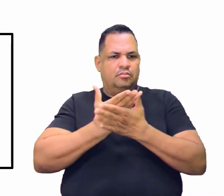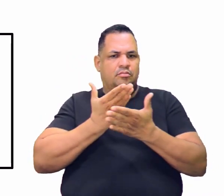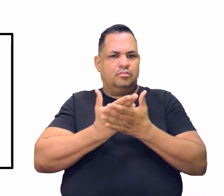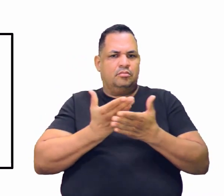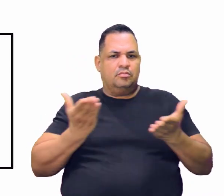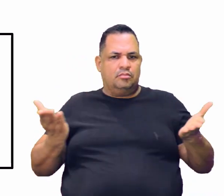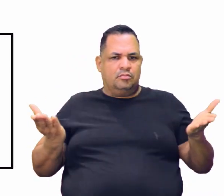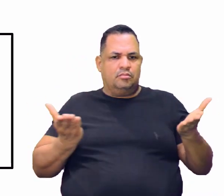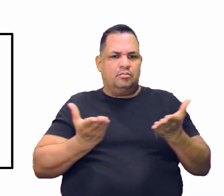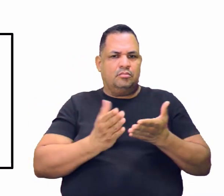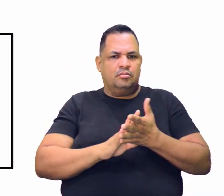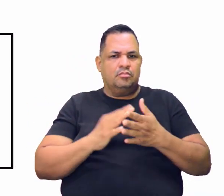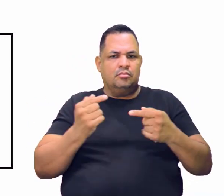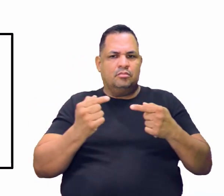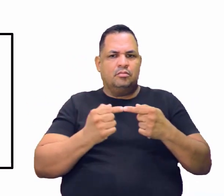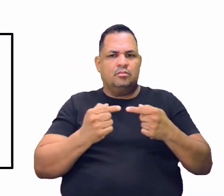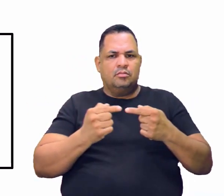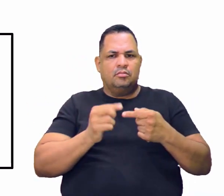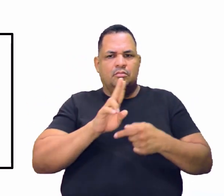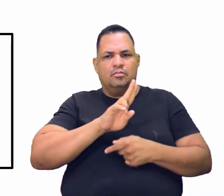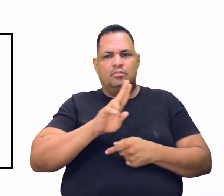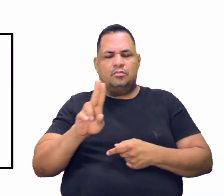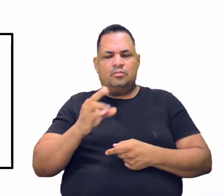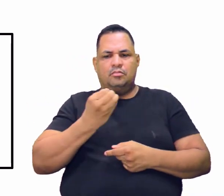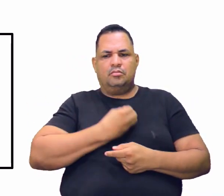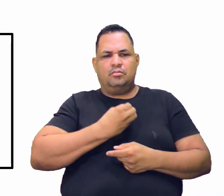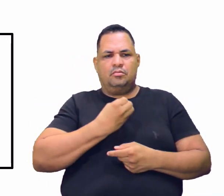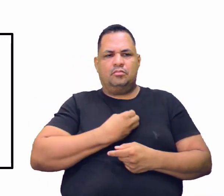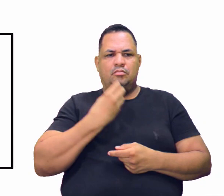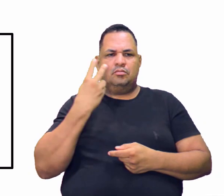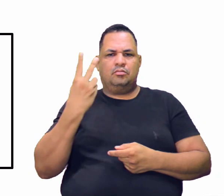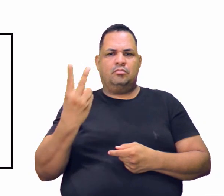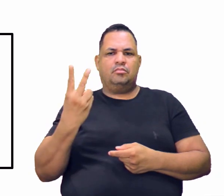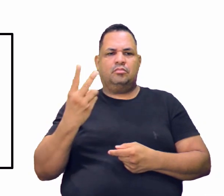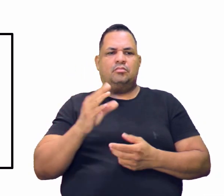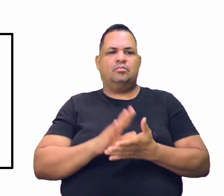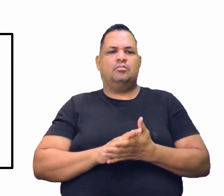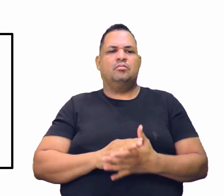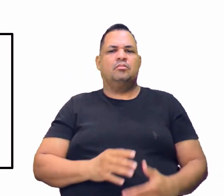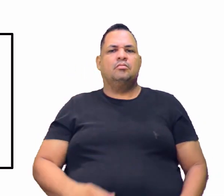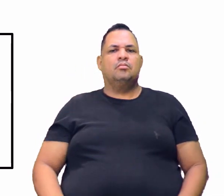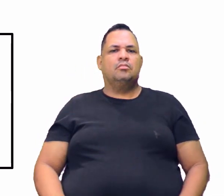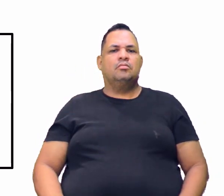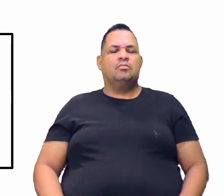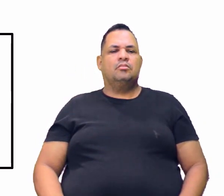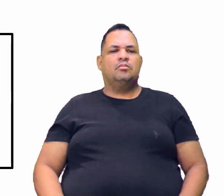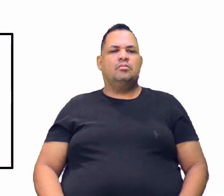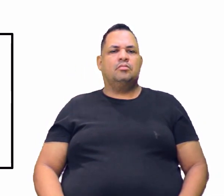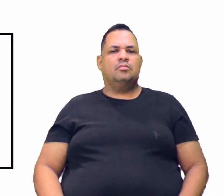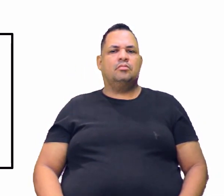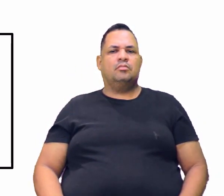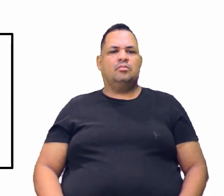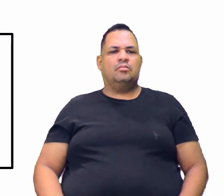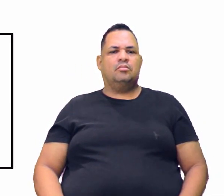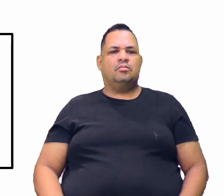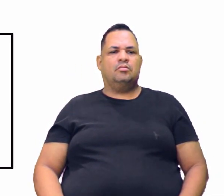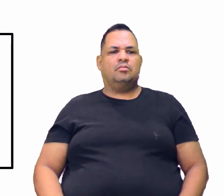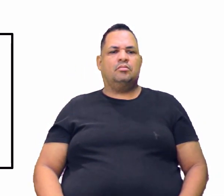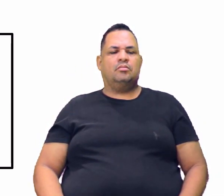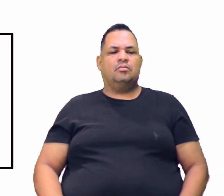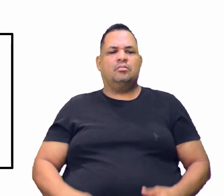Hoje, concordância nominal 2. Aqui você viu, concordância nominal 2, mas